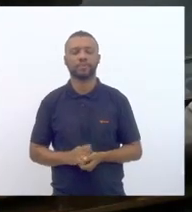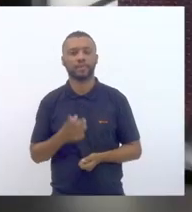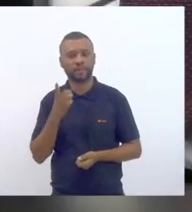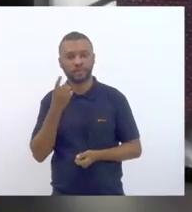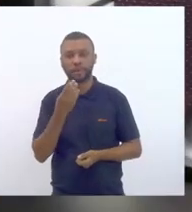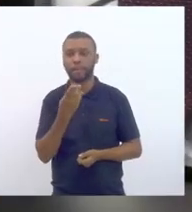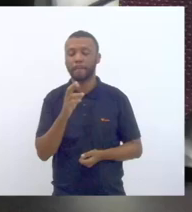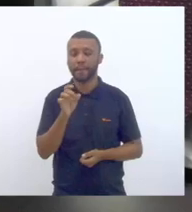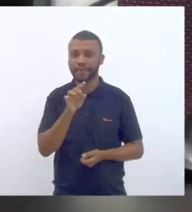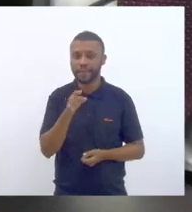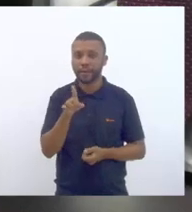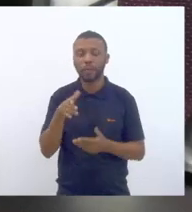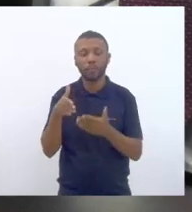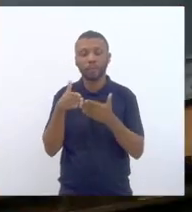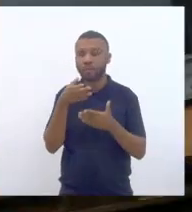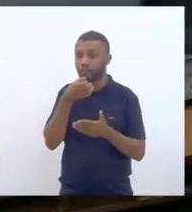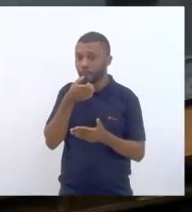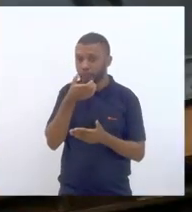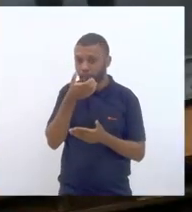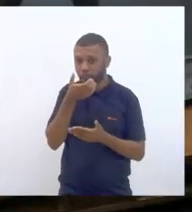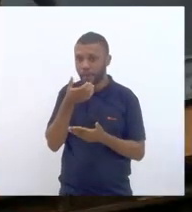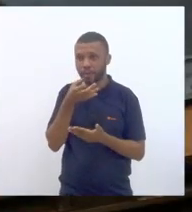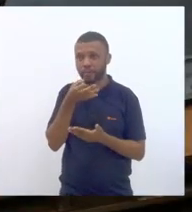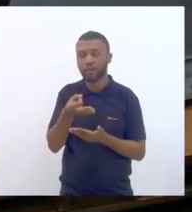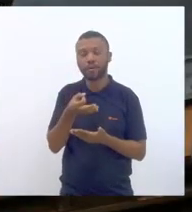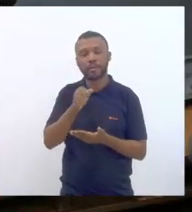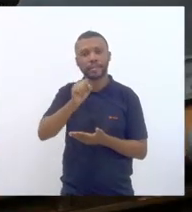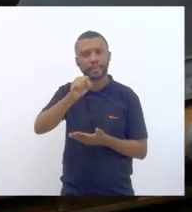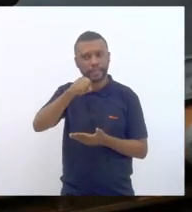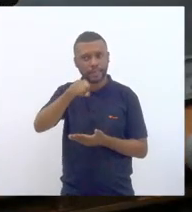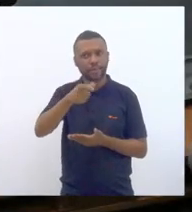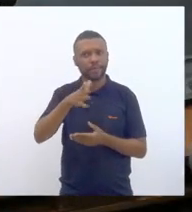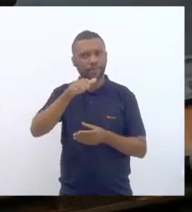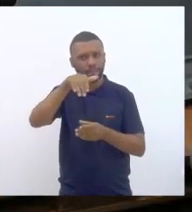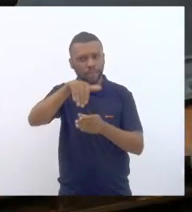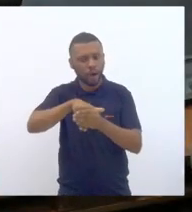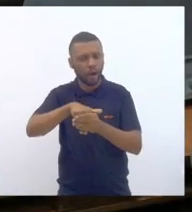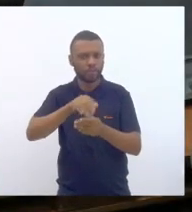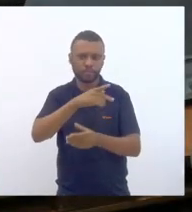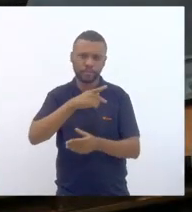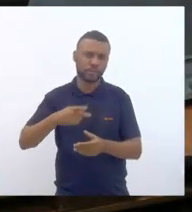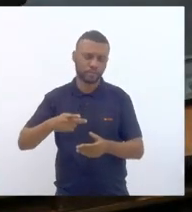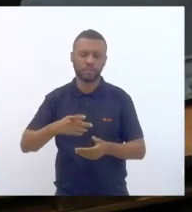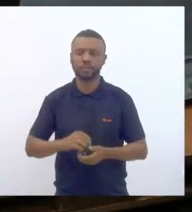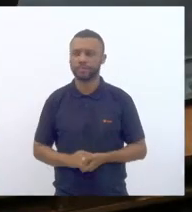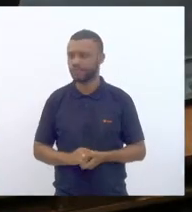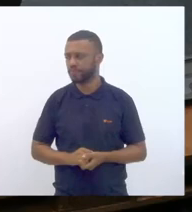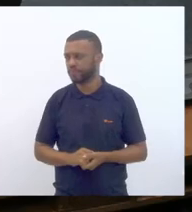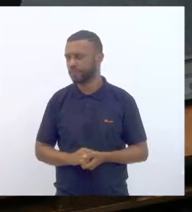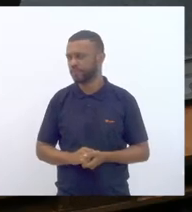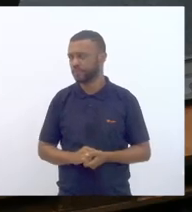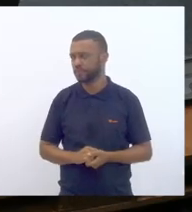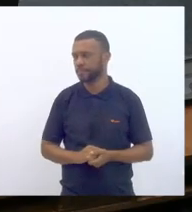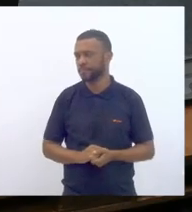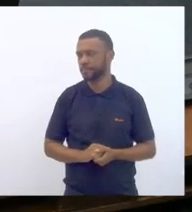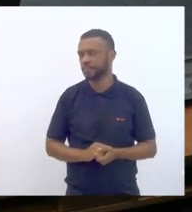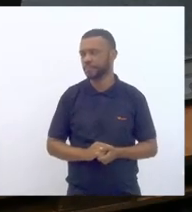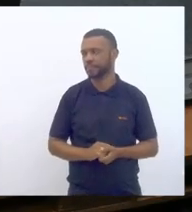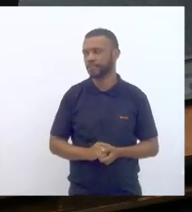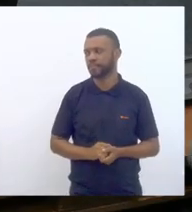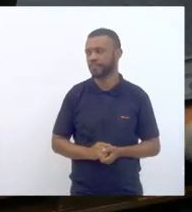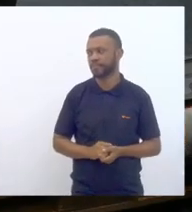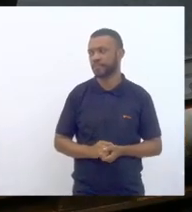Deputado Brazão, por favor, no áudio. Voto sim, presidente. Voto sim, Tutuca. Deputado Brazão votando